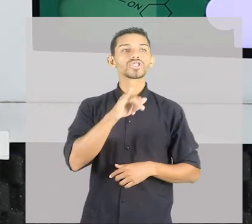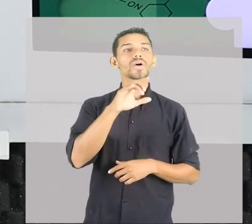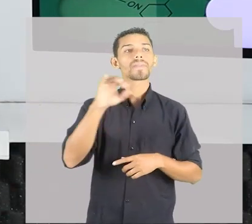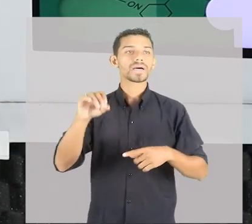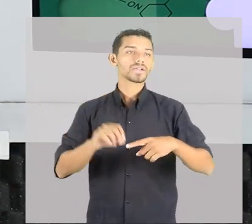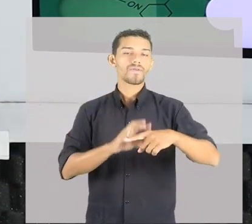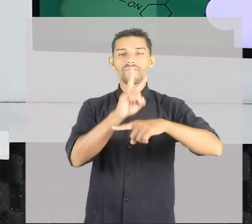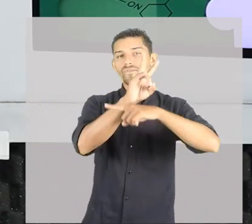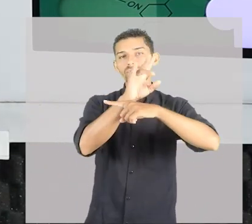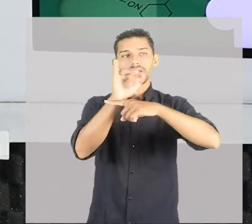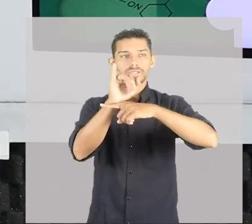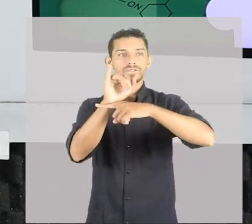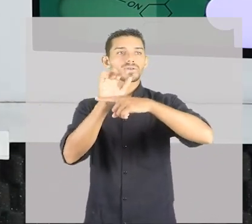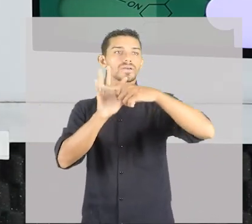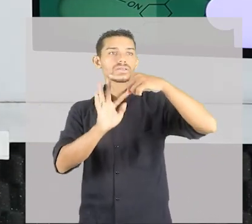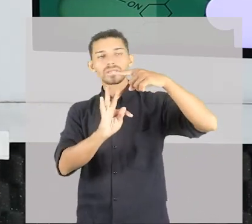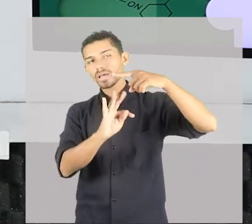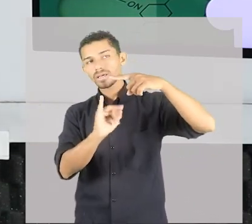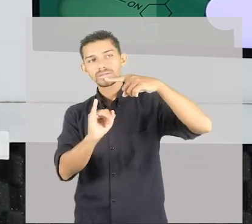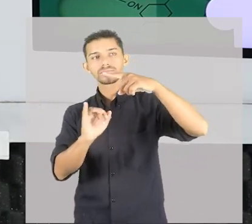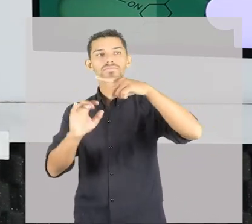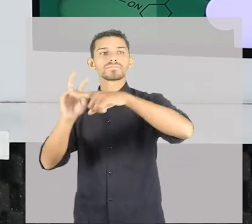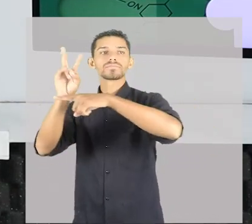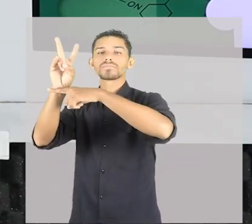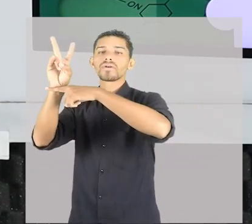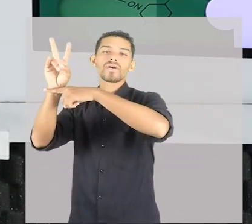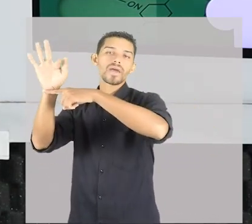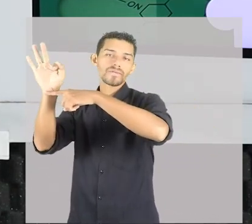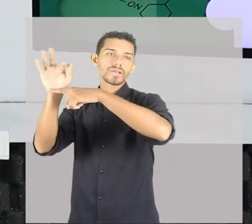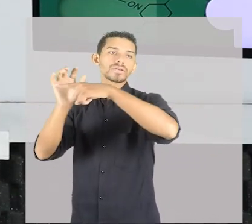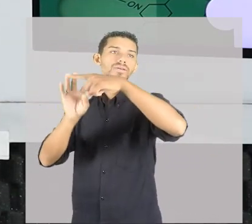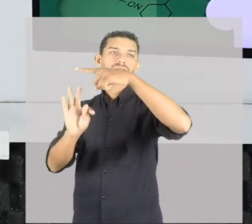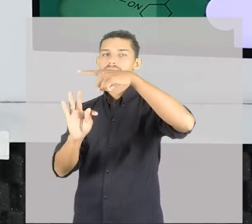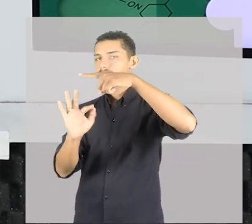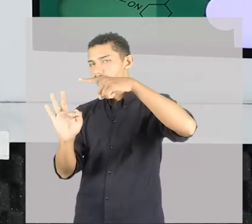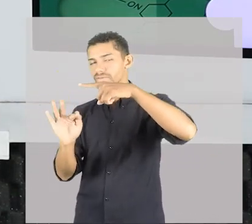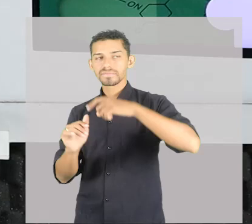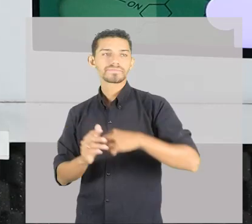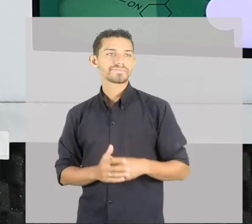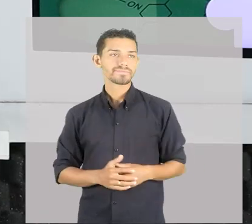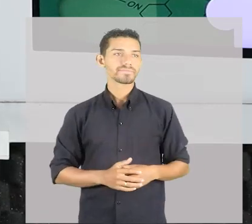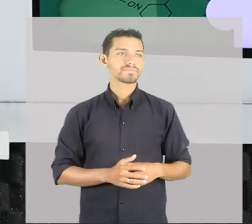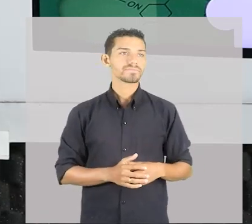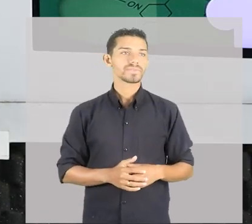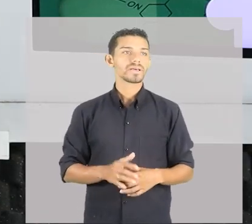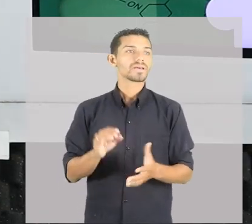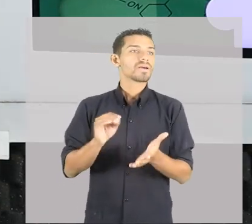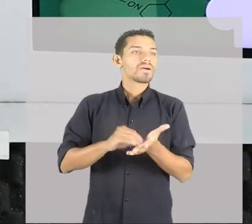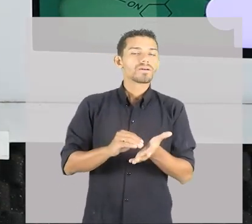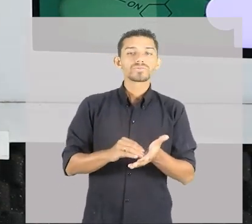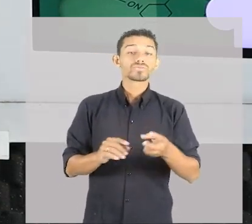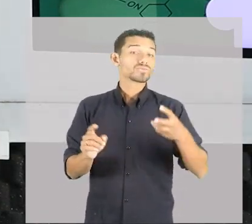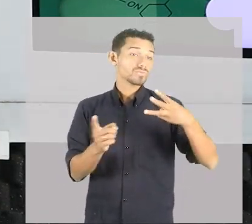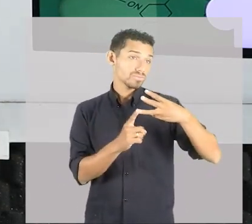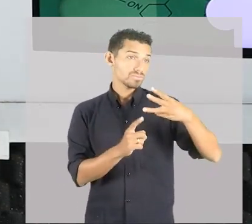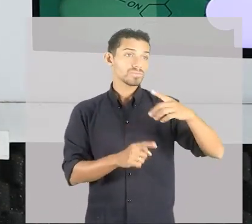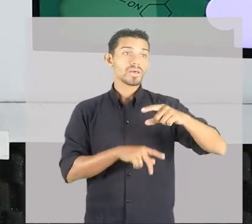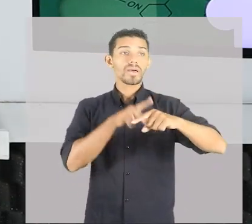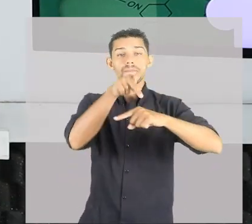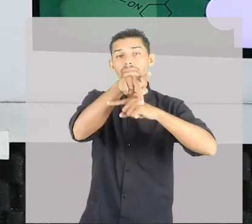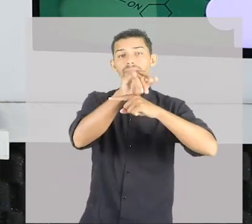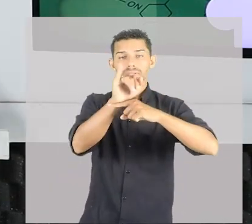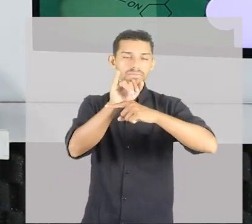temperatura isométrica volume constante sobra pressão por temperatura Então você vai